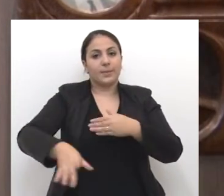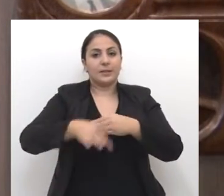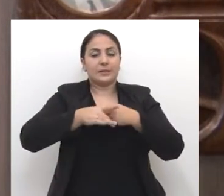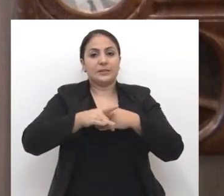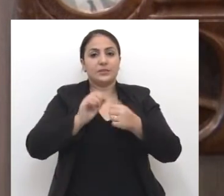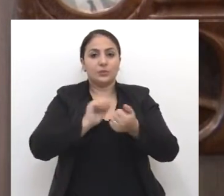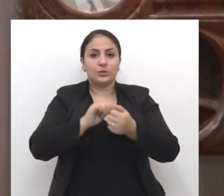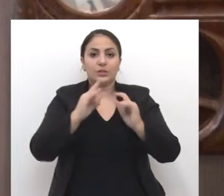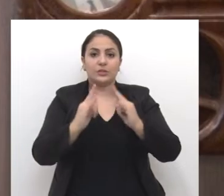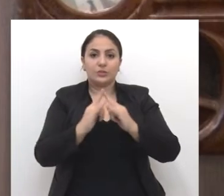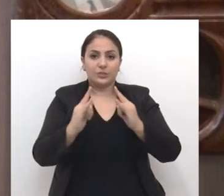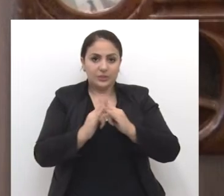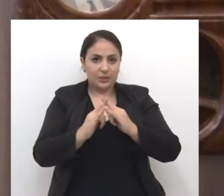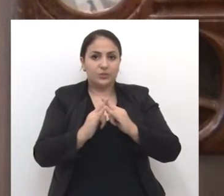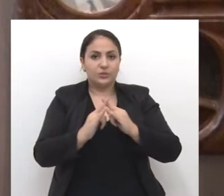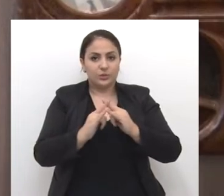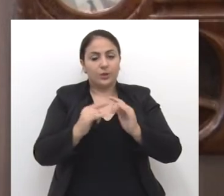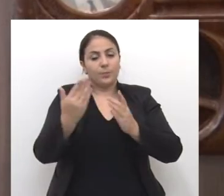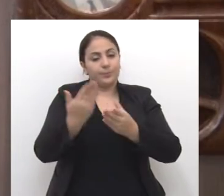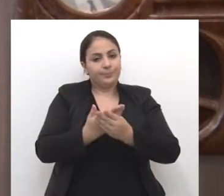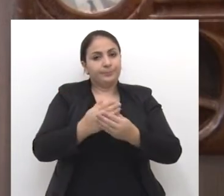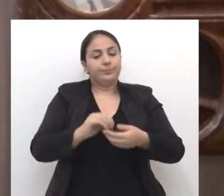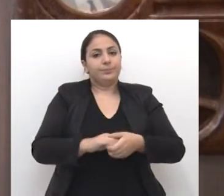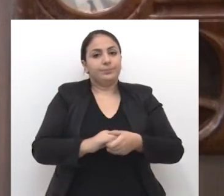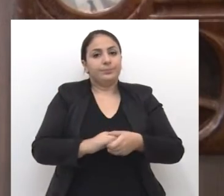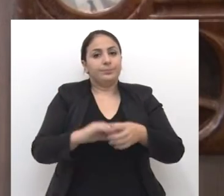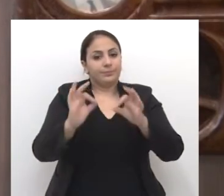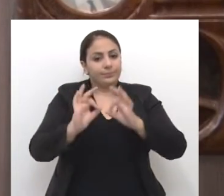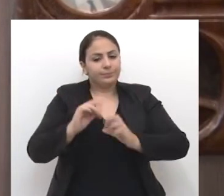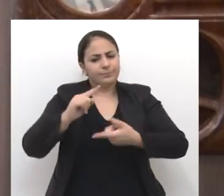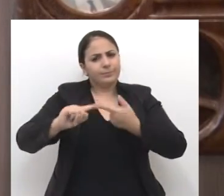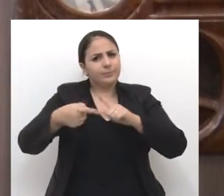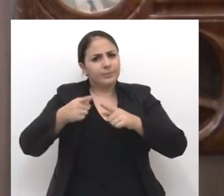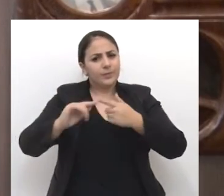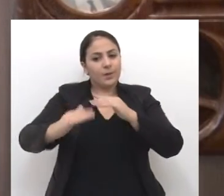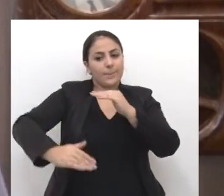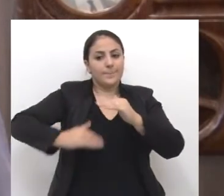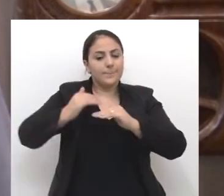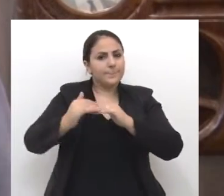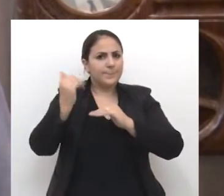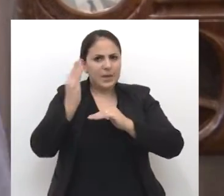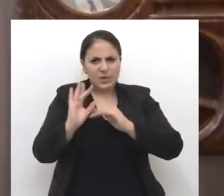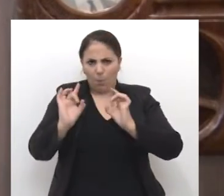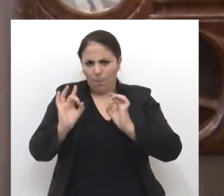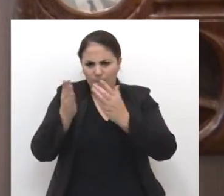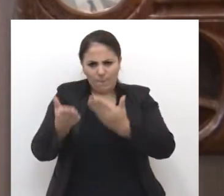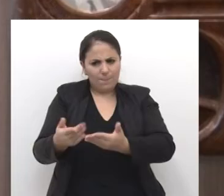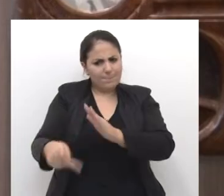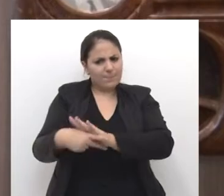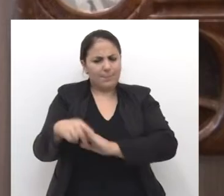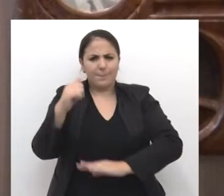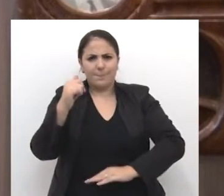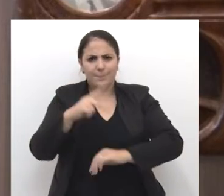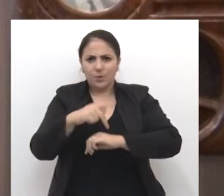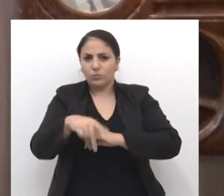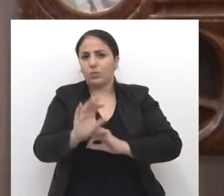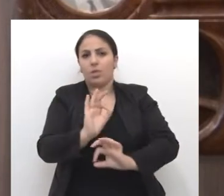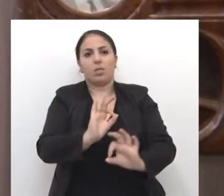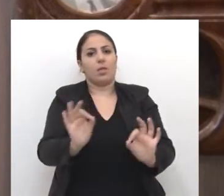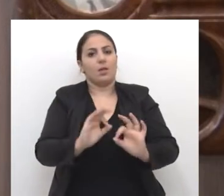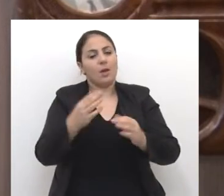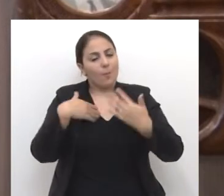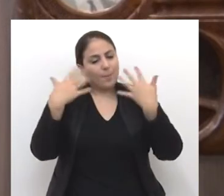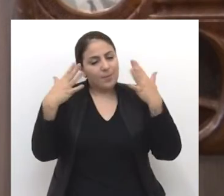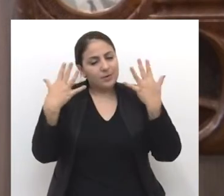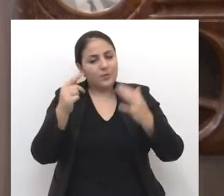documentos que serão anexados por parte das entidades de classe ao processo. Projeto que vem sendo discutido a nível de Brasil, não é exclusividade de Passo Fundo.